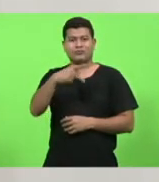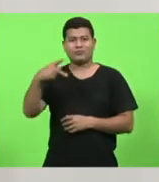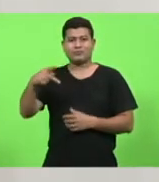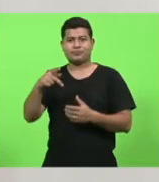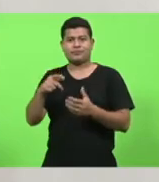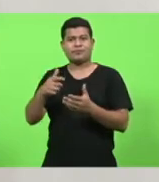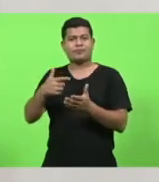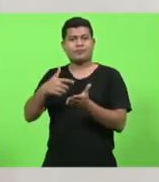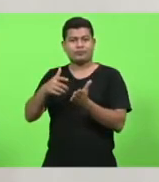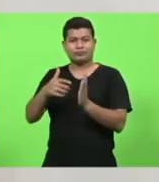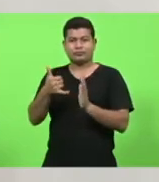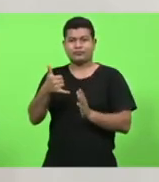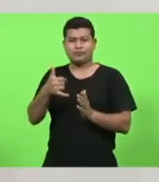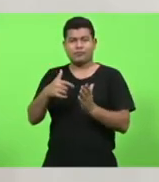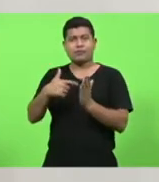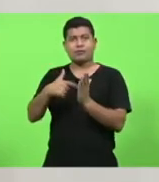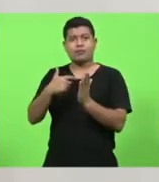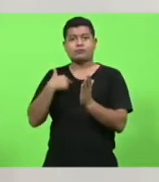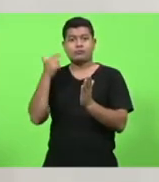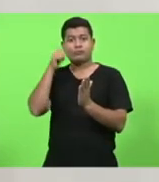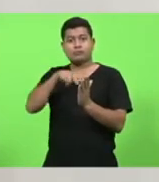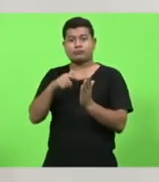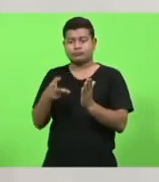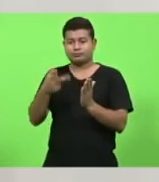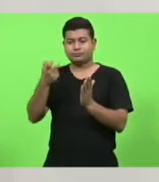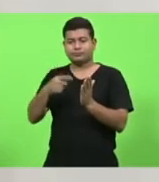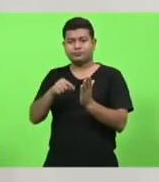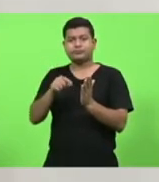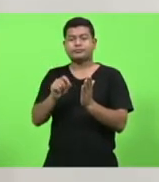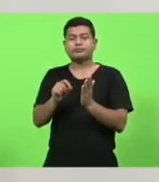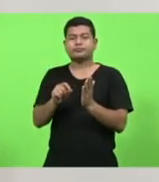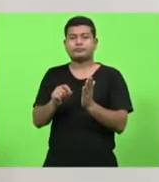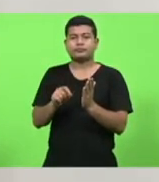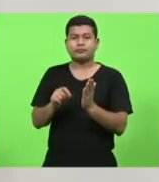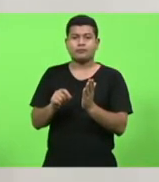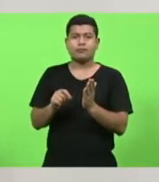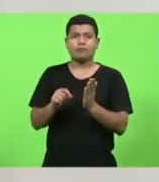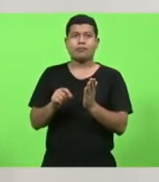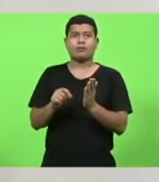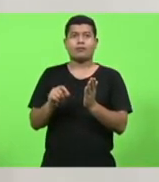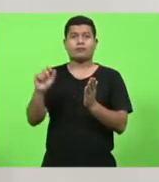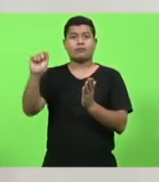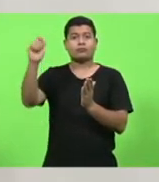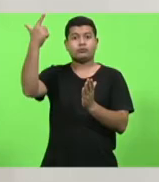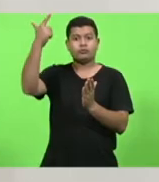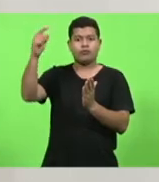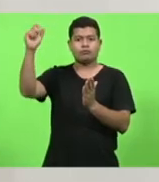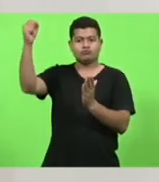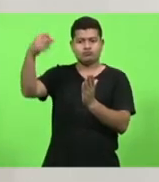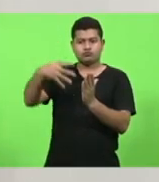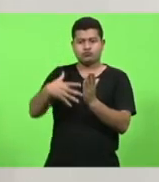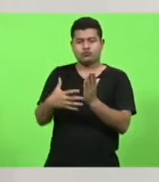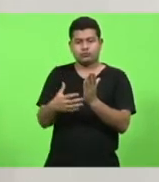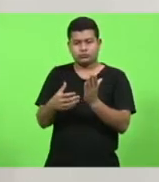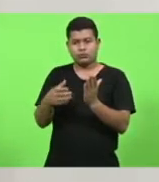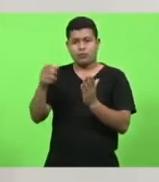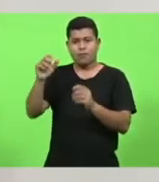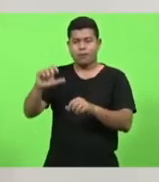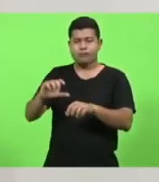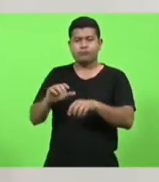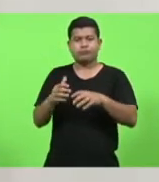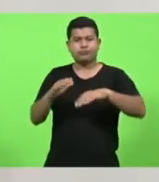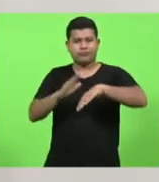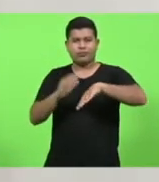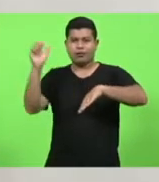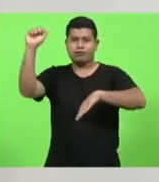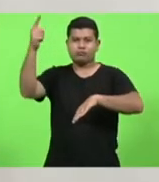no celular, que você consegue perceber o que o sol está gerando de economia em